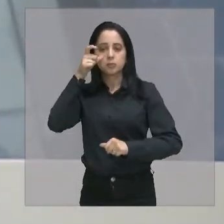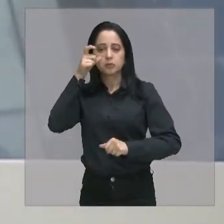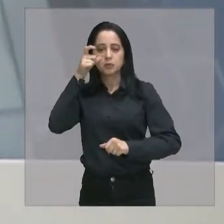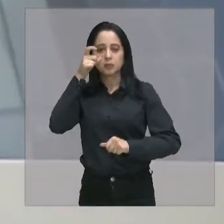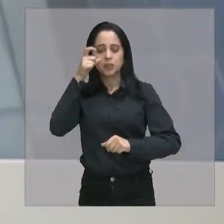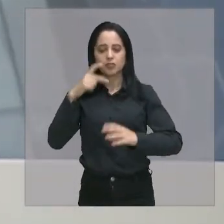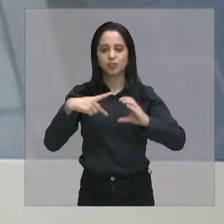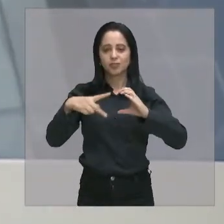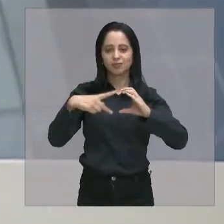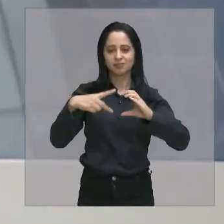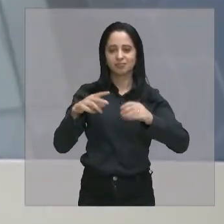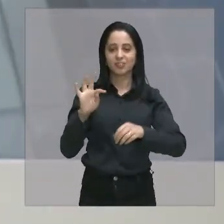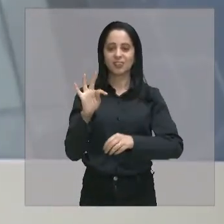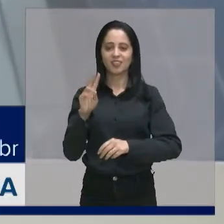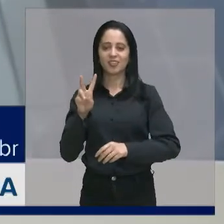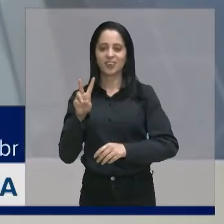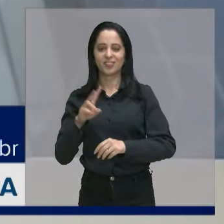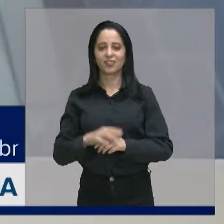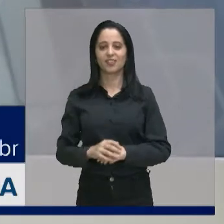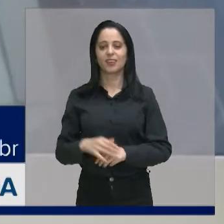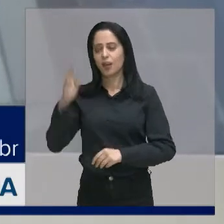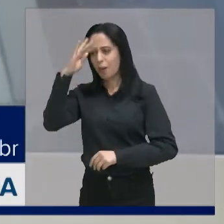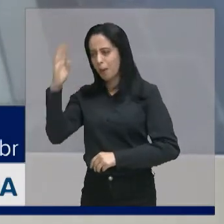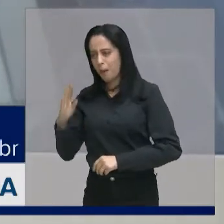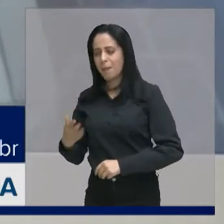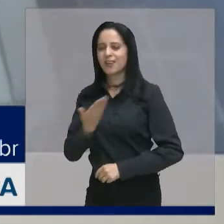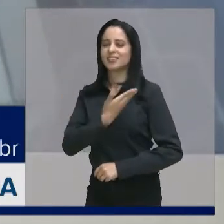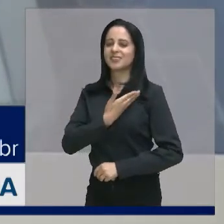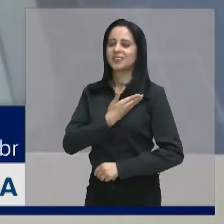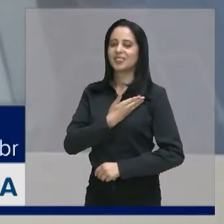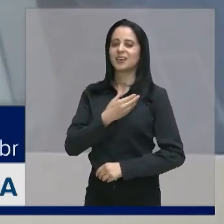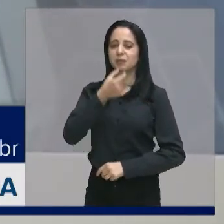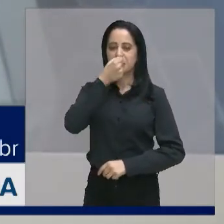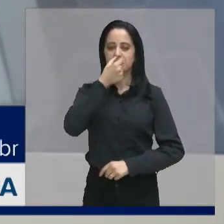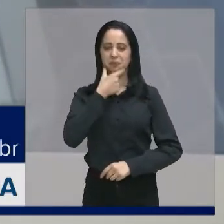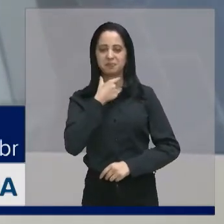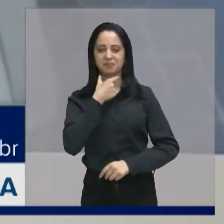meu colega Roberto Eleven, fora Bolsonaro.